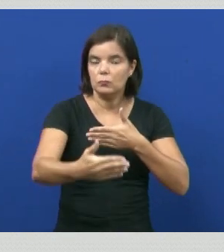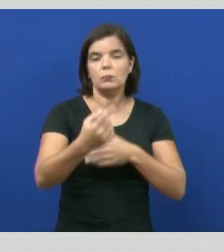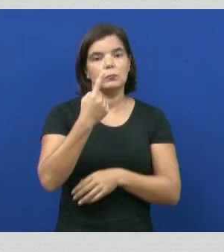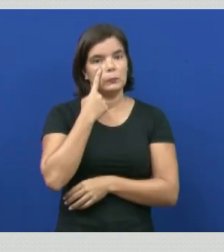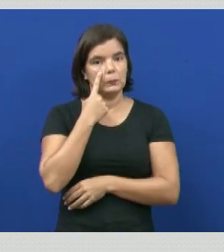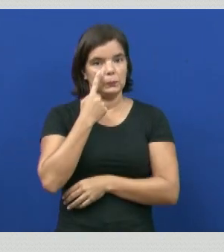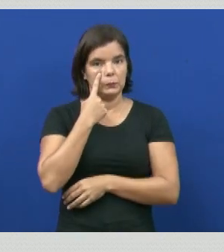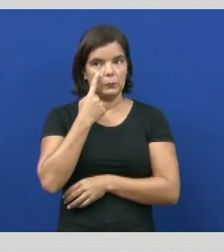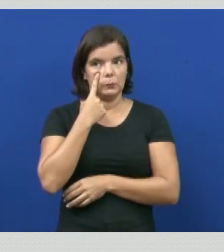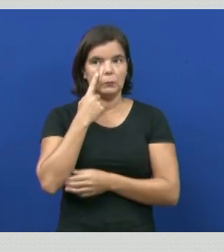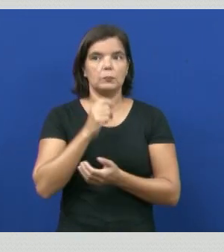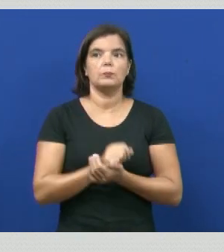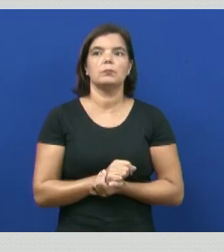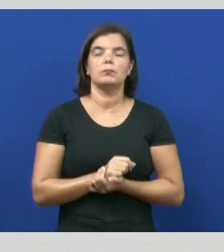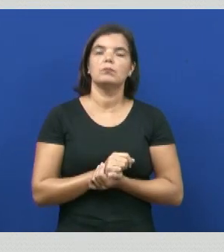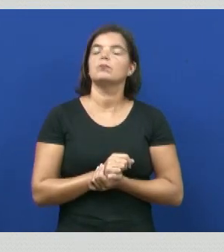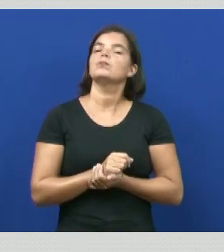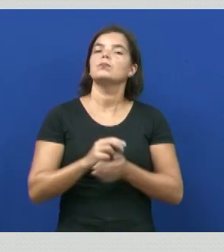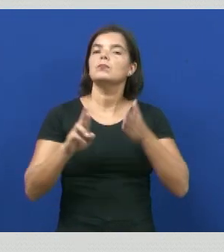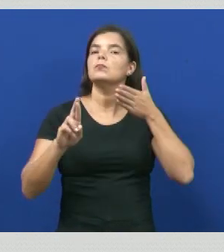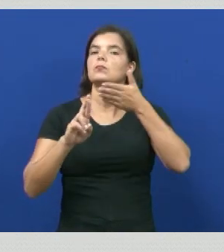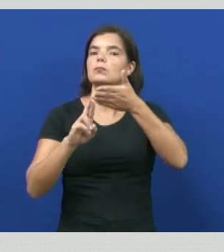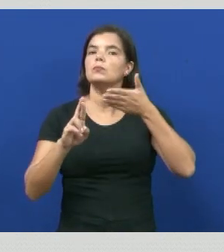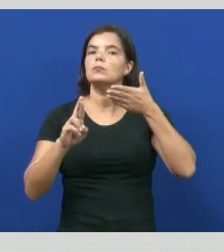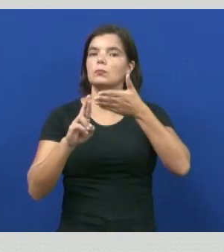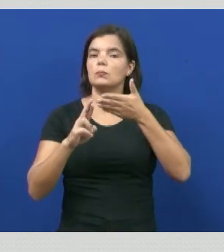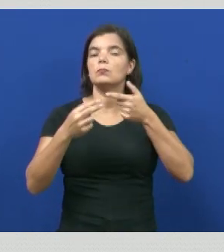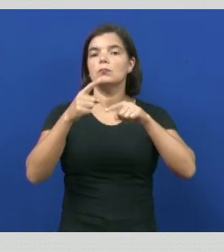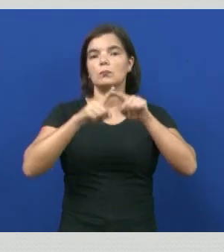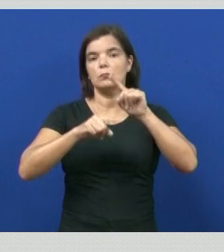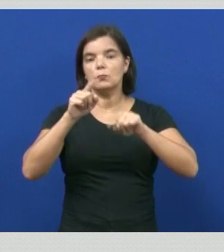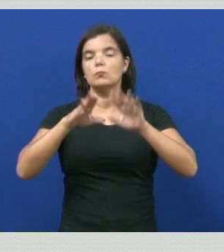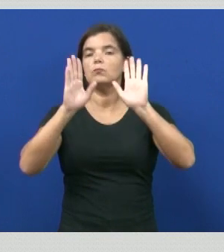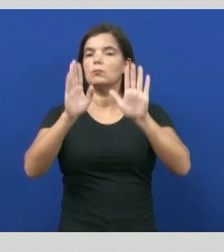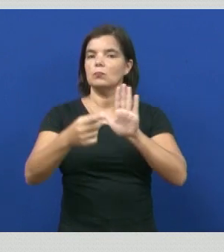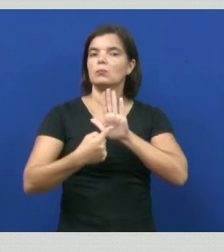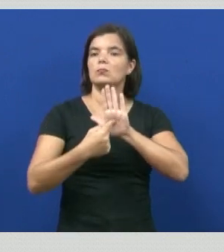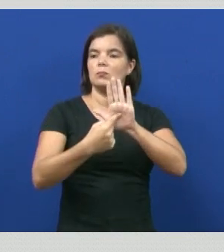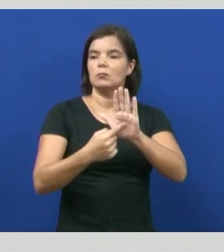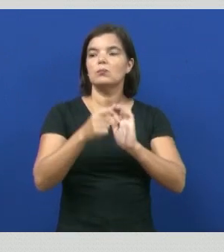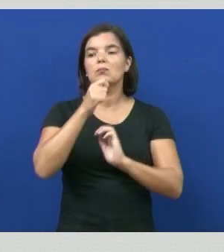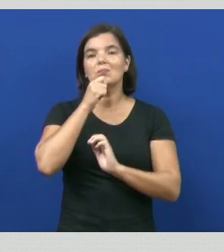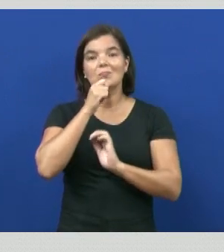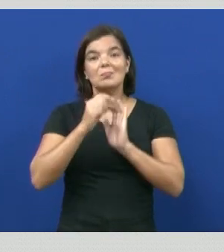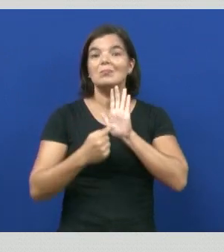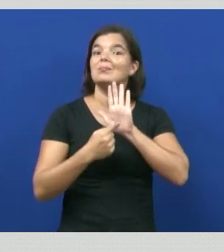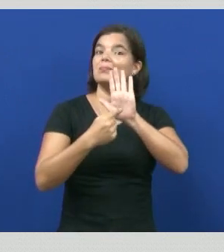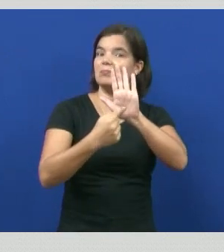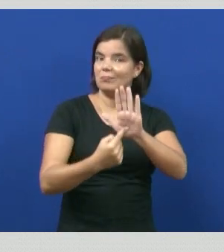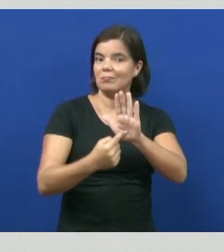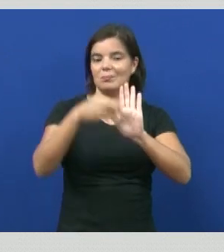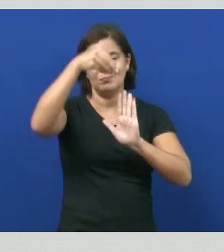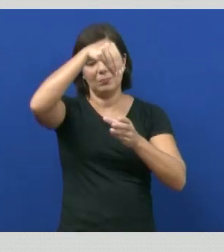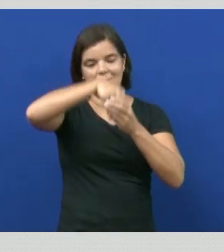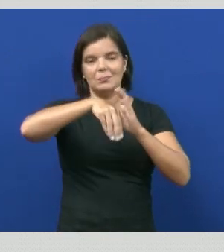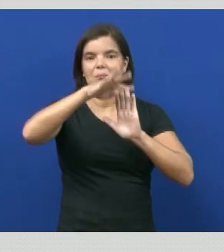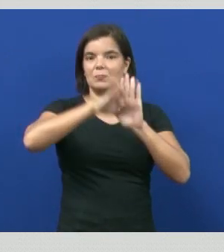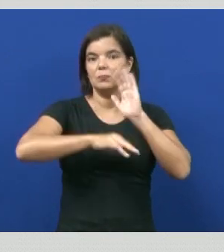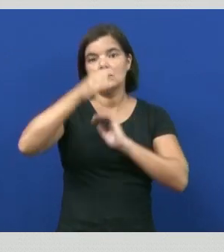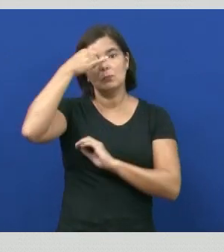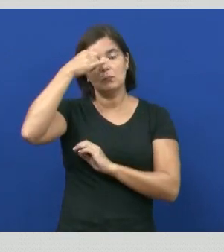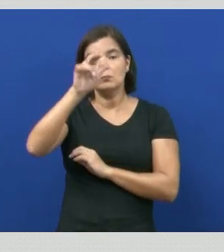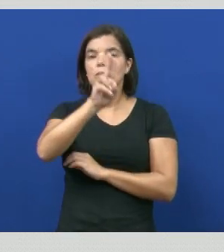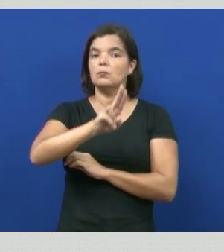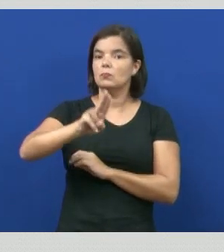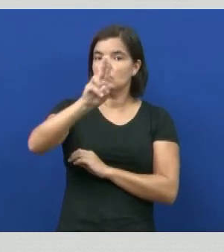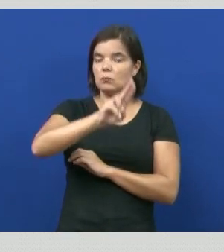aí. Menção a referencial, menção de elementos que já apareceram ou ainda vão aparecer no texto. Evita o uso